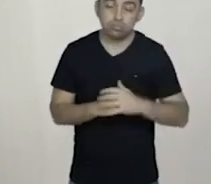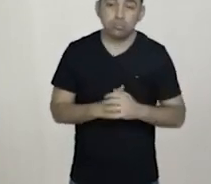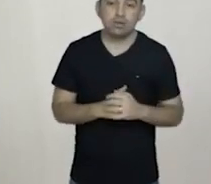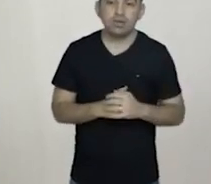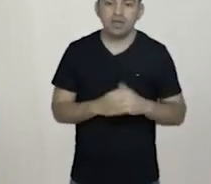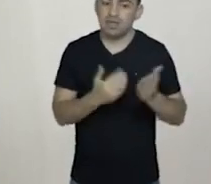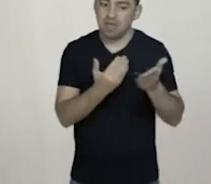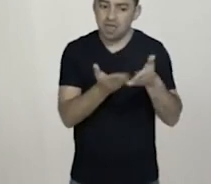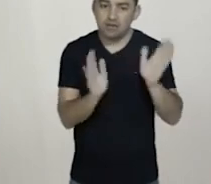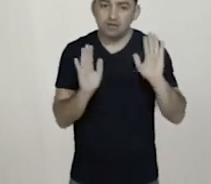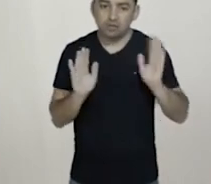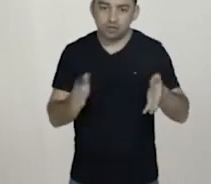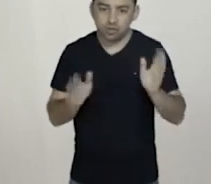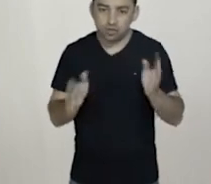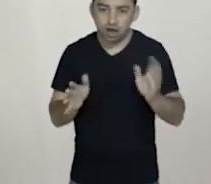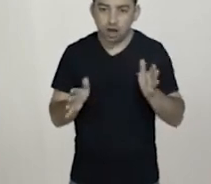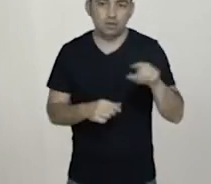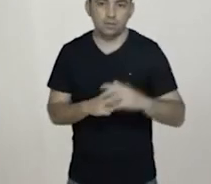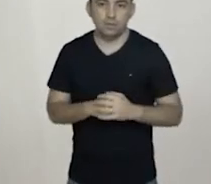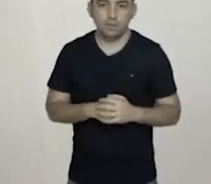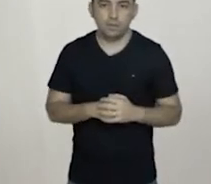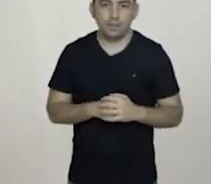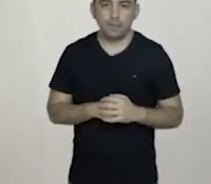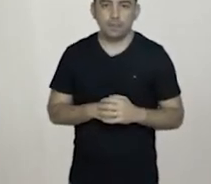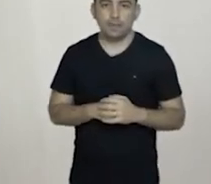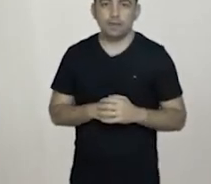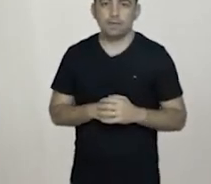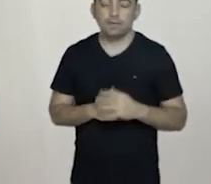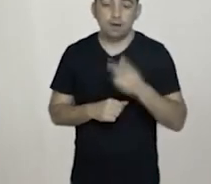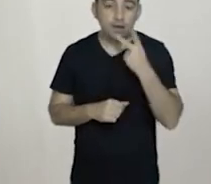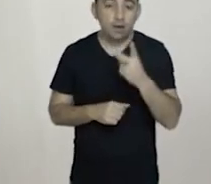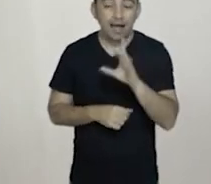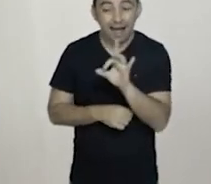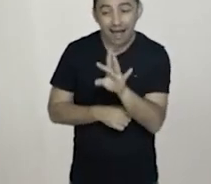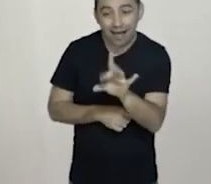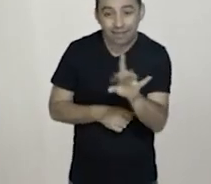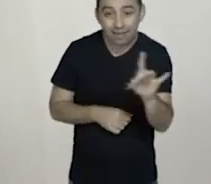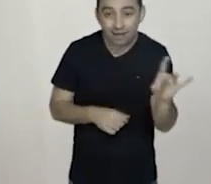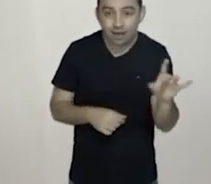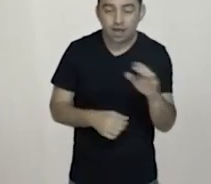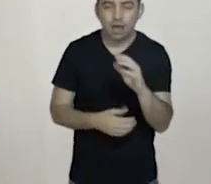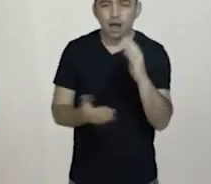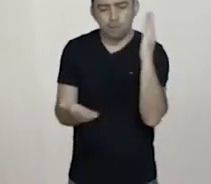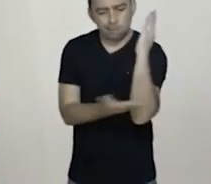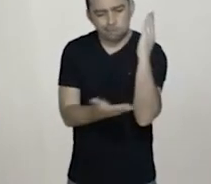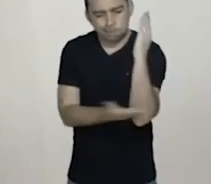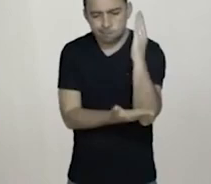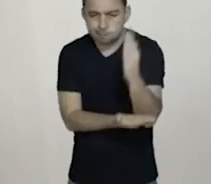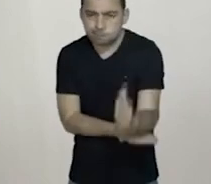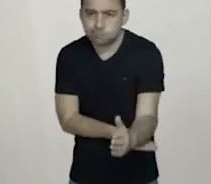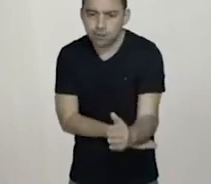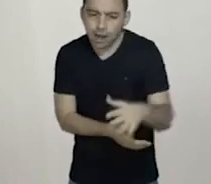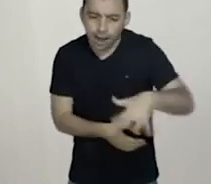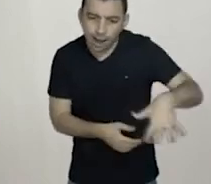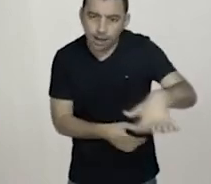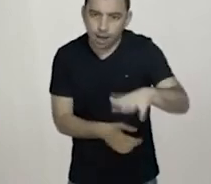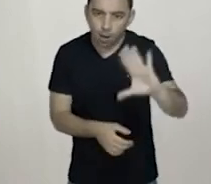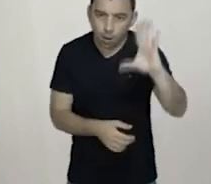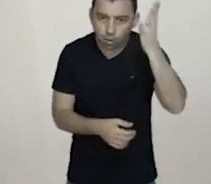já chegaram a um ponto comum que cada área derrubada na Amazônia significa